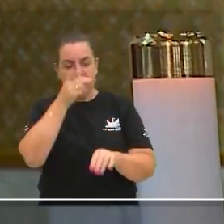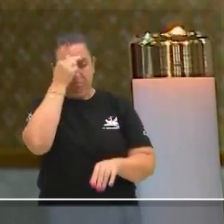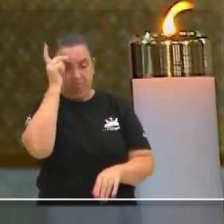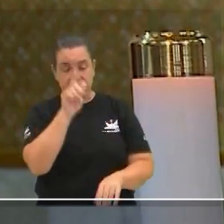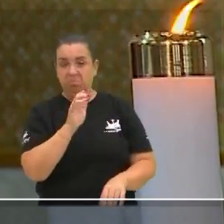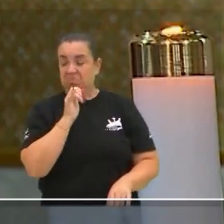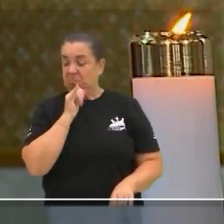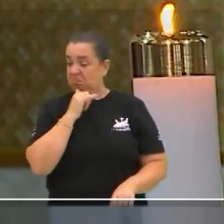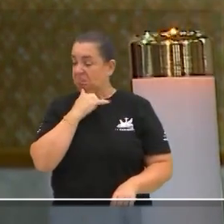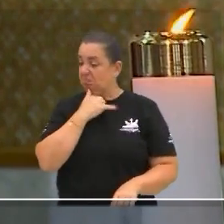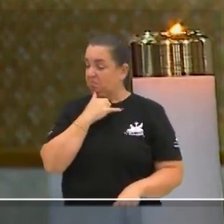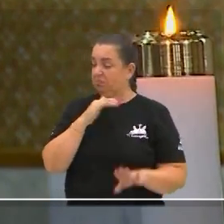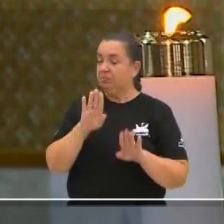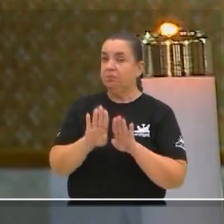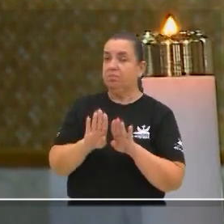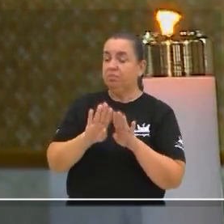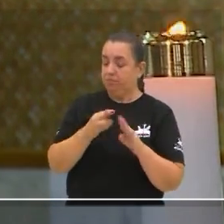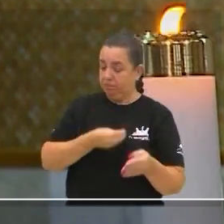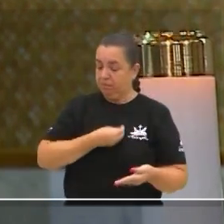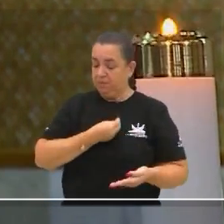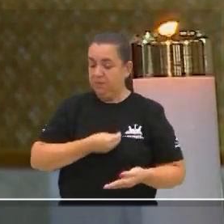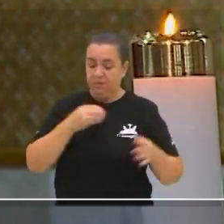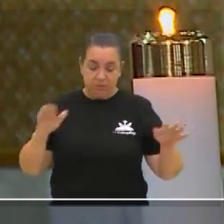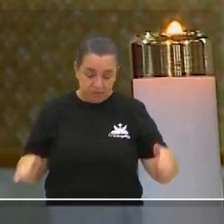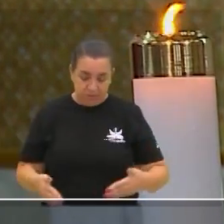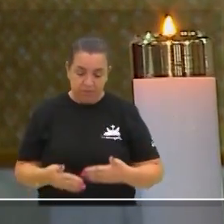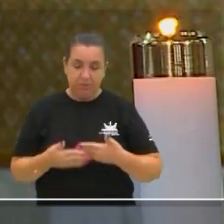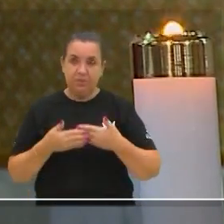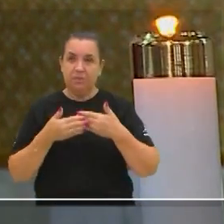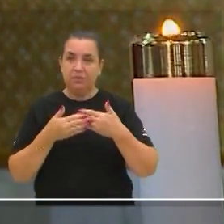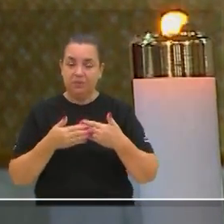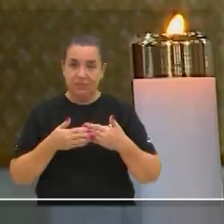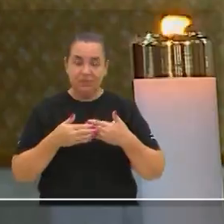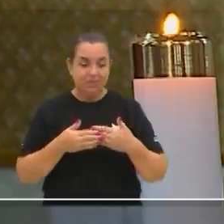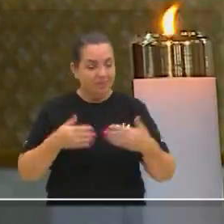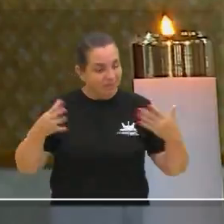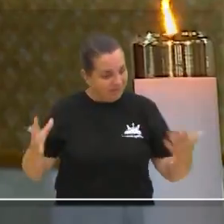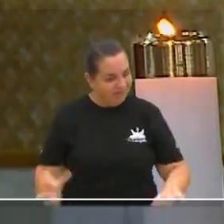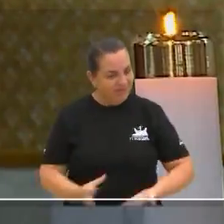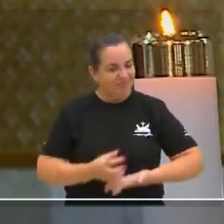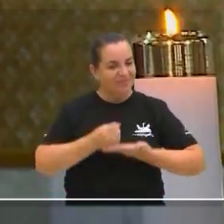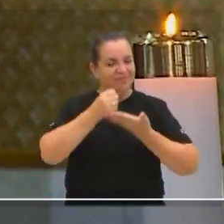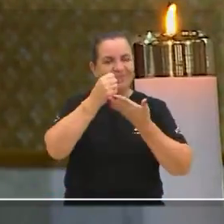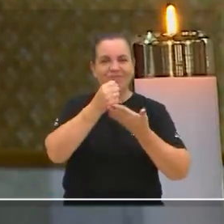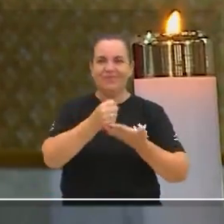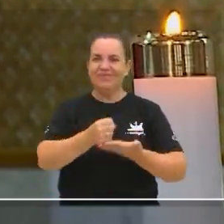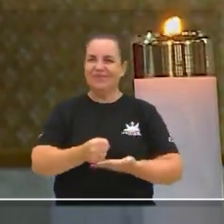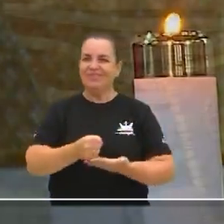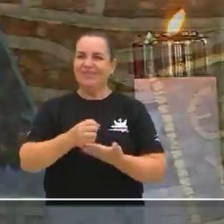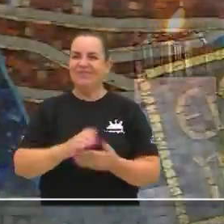infeliz, e a vida dos humildes salvará.